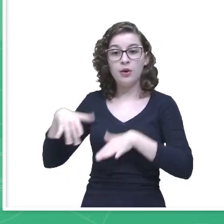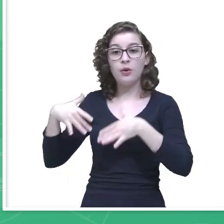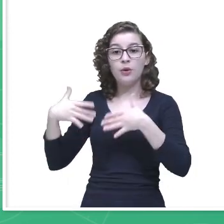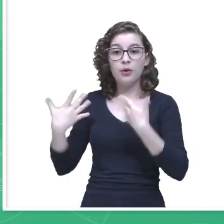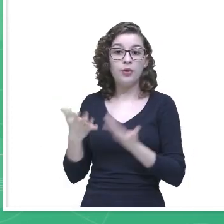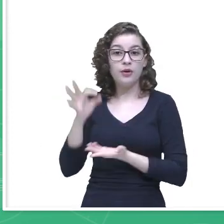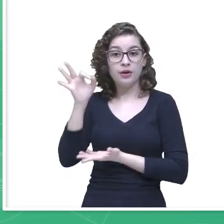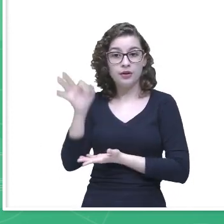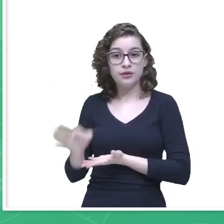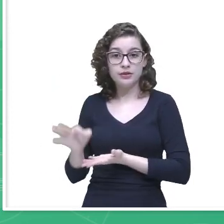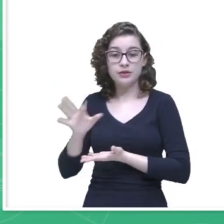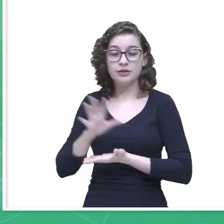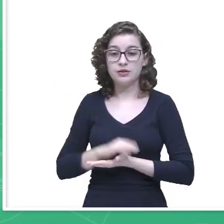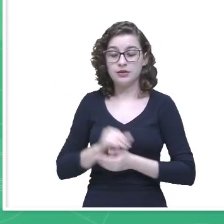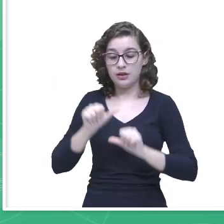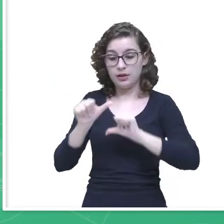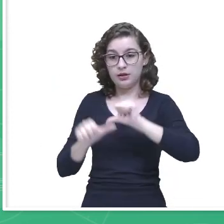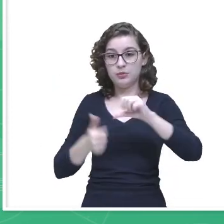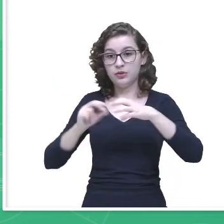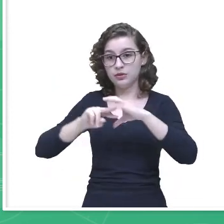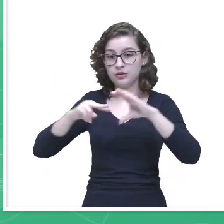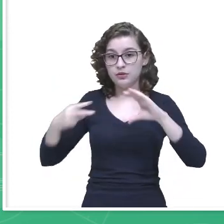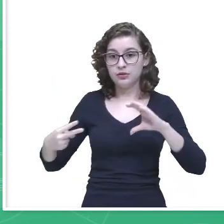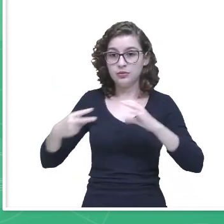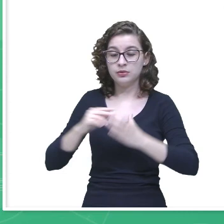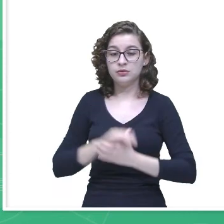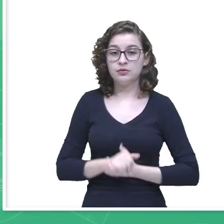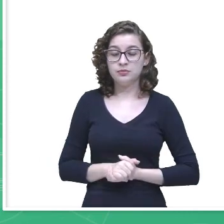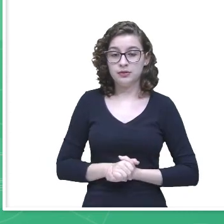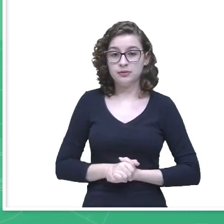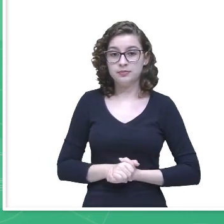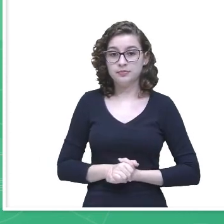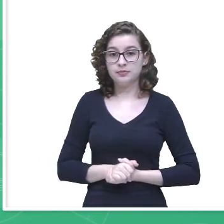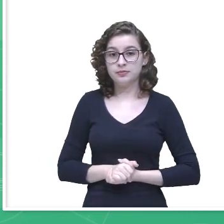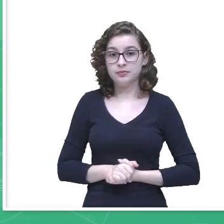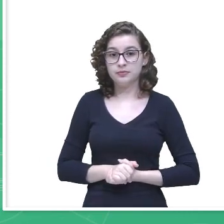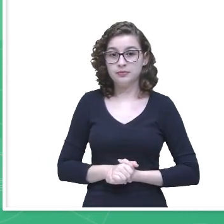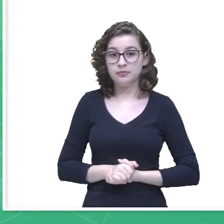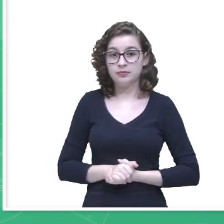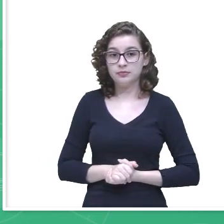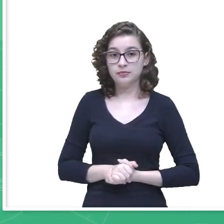translocação, duplicação ou deficiência. Então, eu tenho